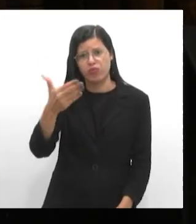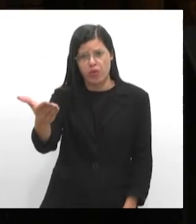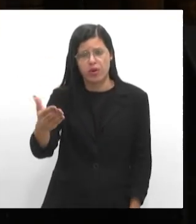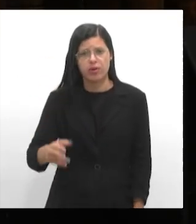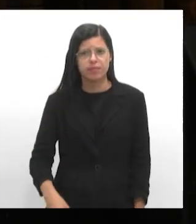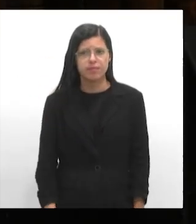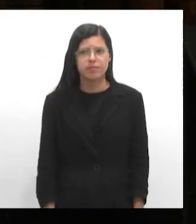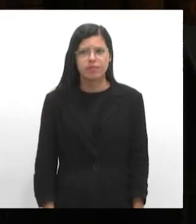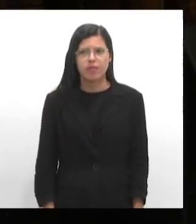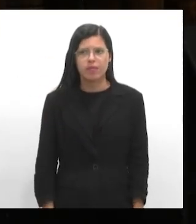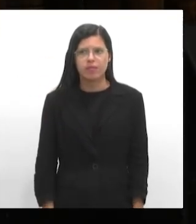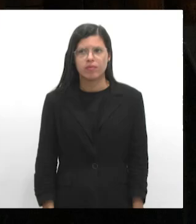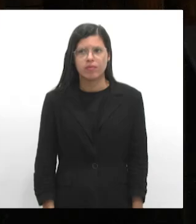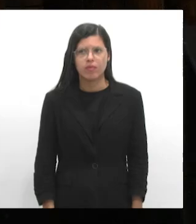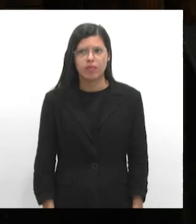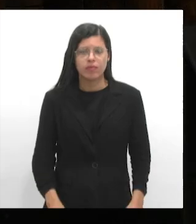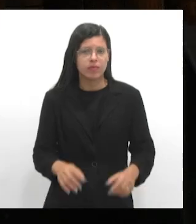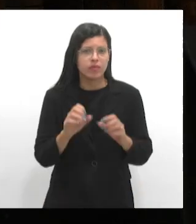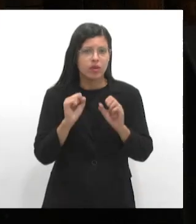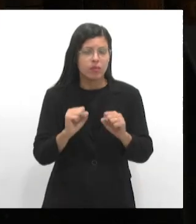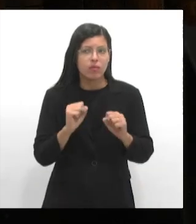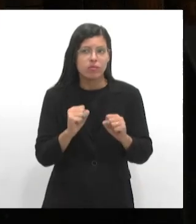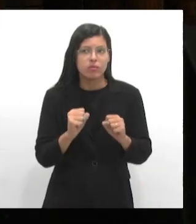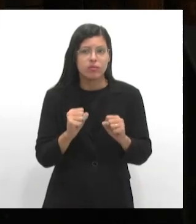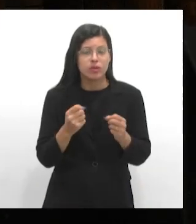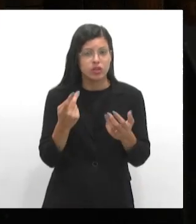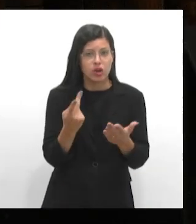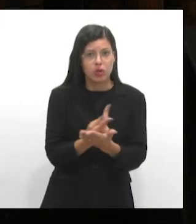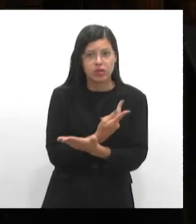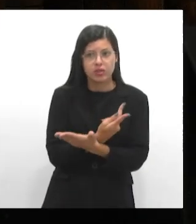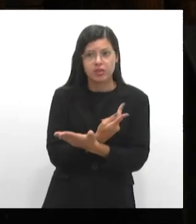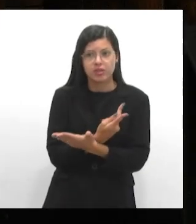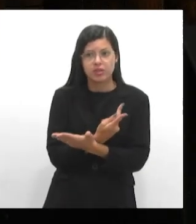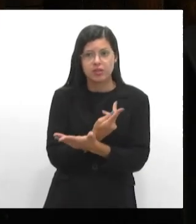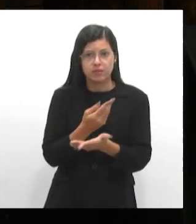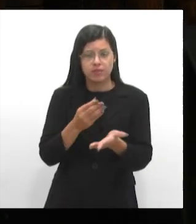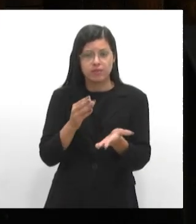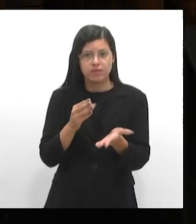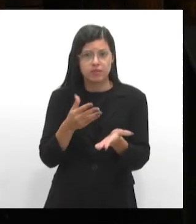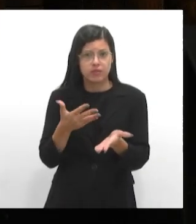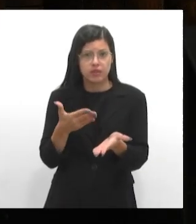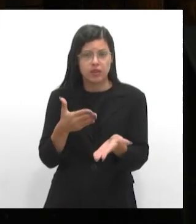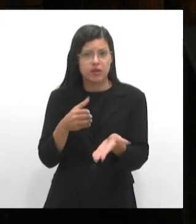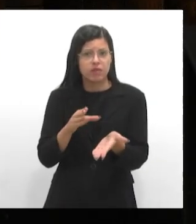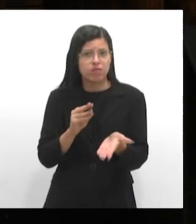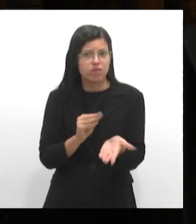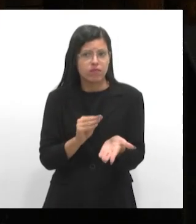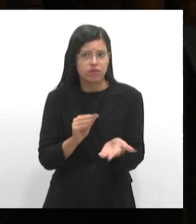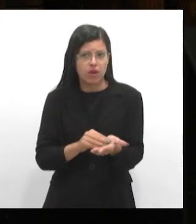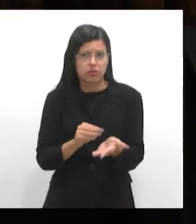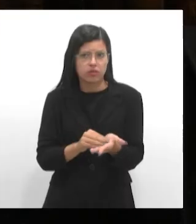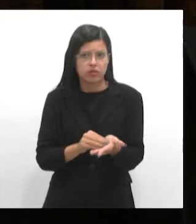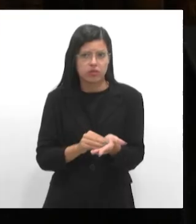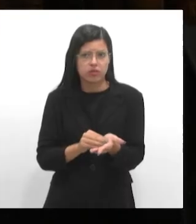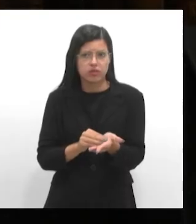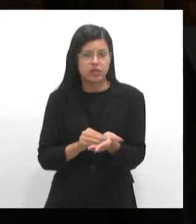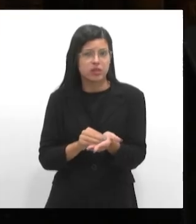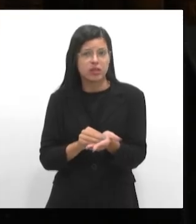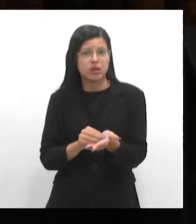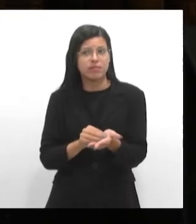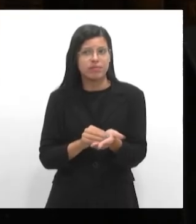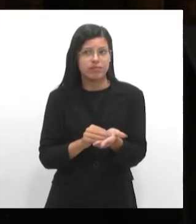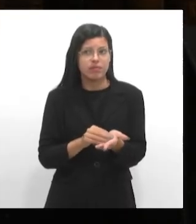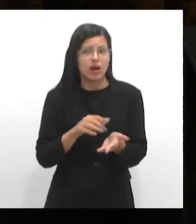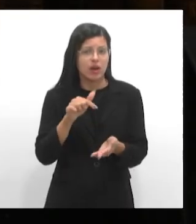Ora, aí pode gerar escassez no mercado interno. Se gera escassez, o preço